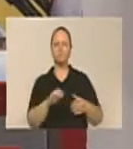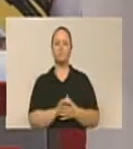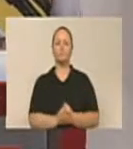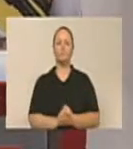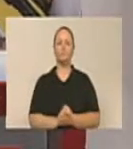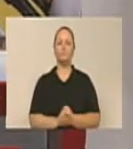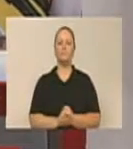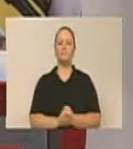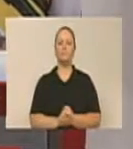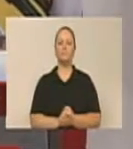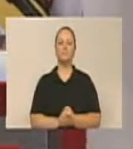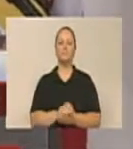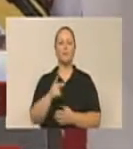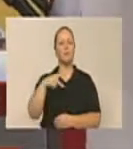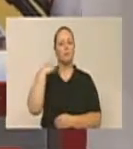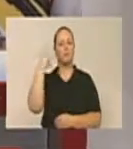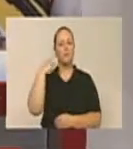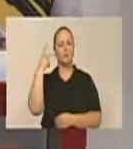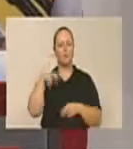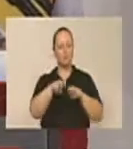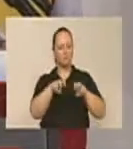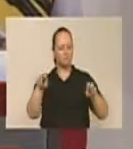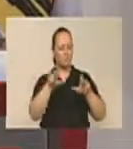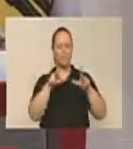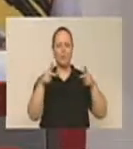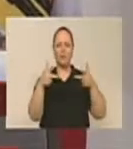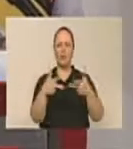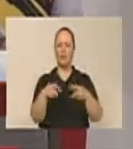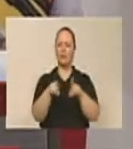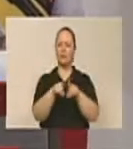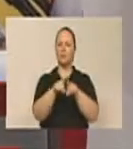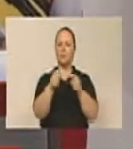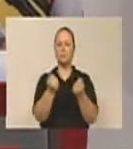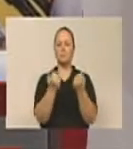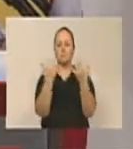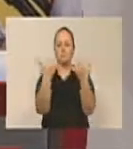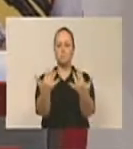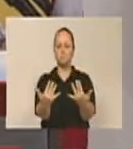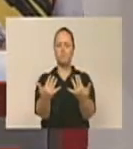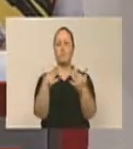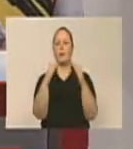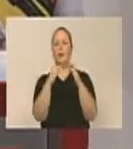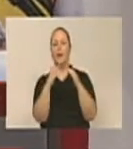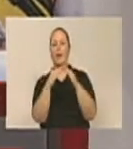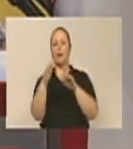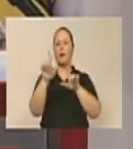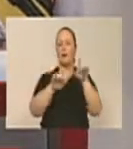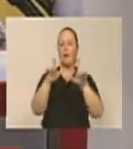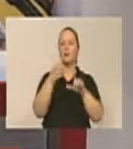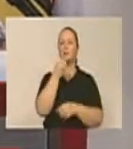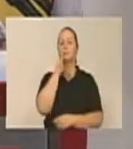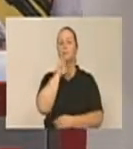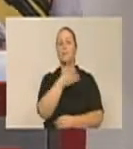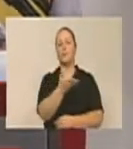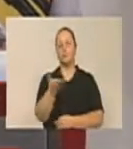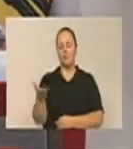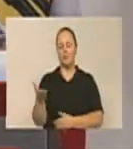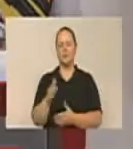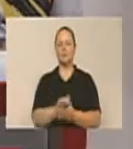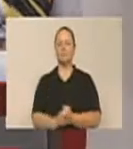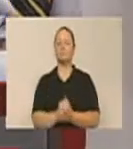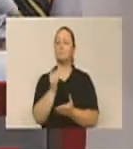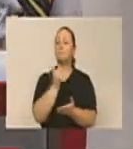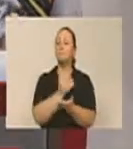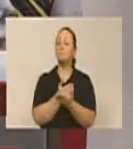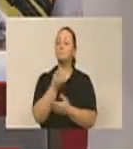vereadores, que assistem esse plenário, que assistem em casa, boa tarde. Para falar em uma boa tarde, como